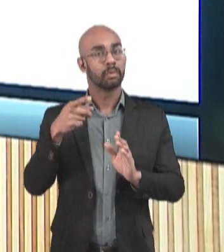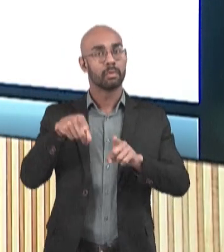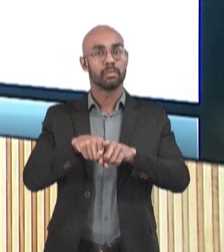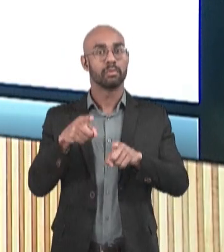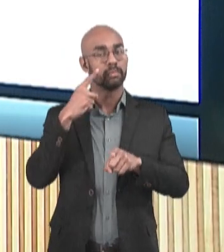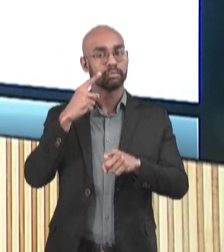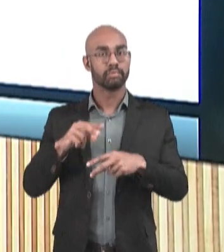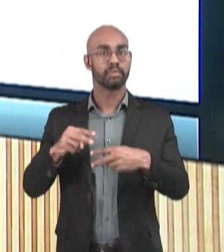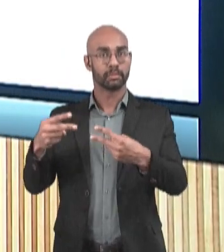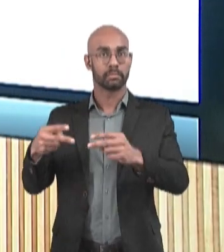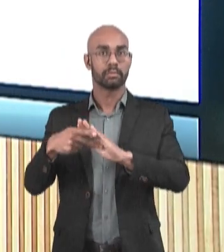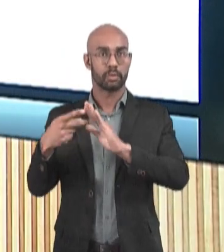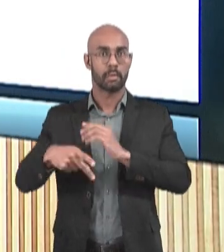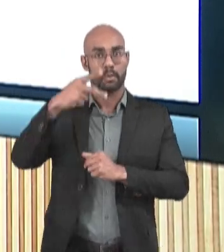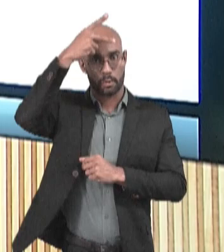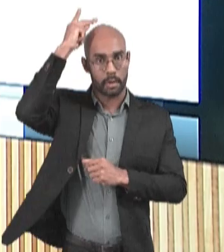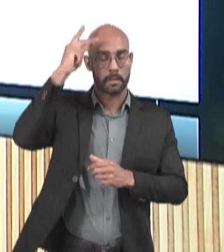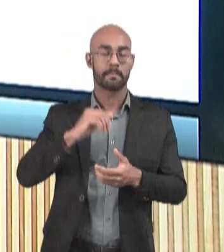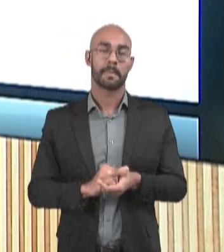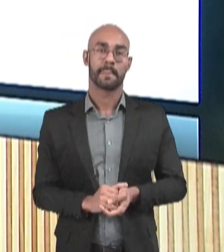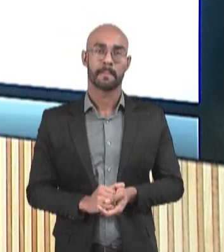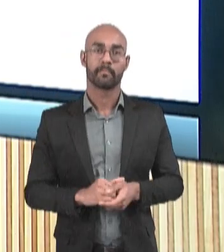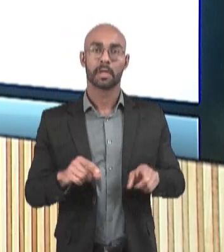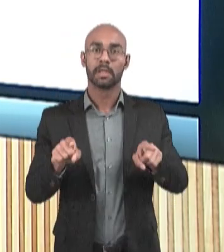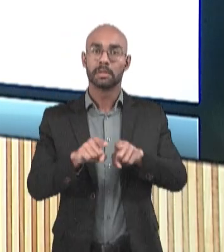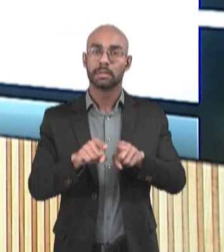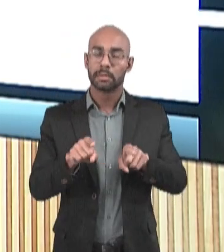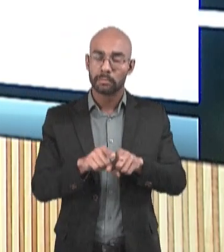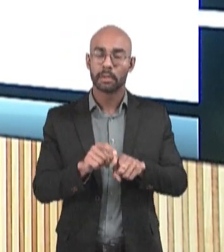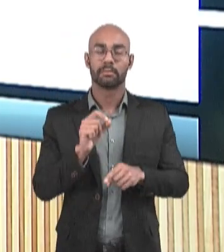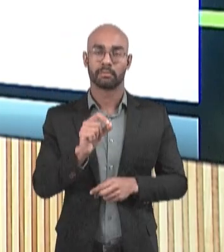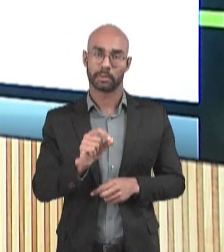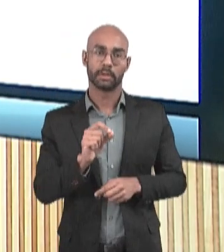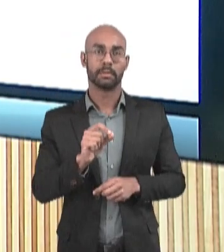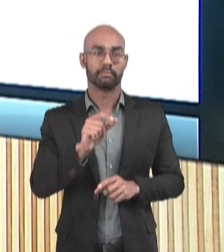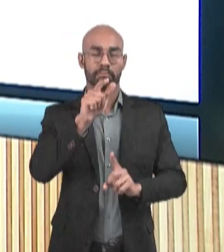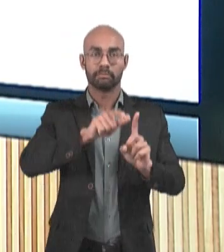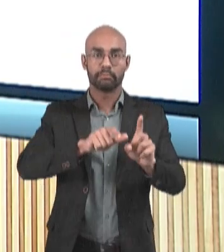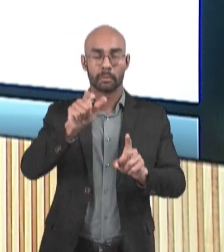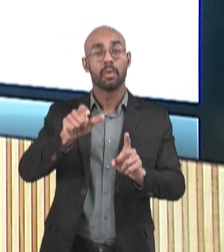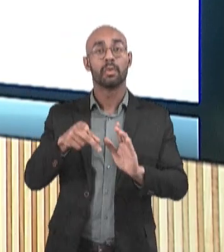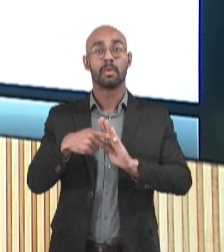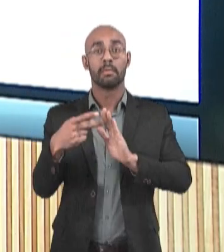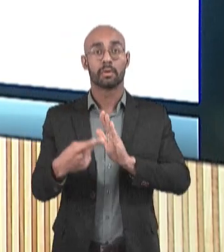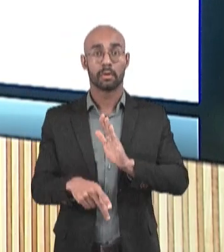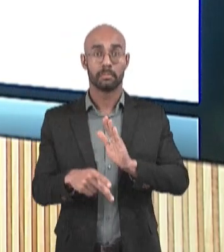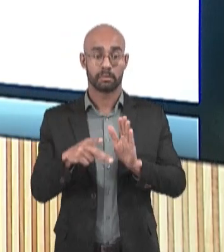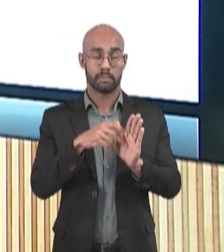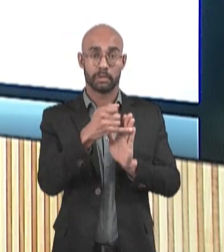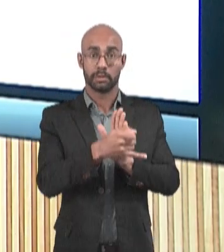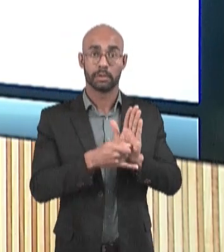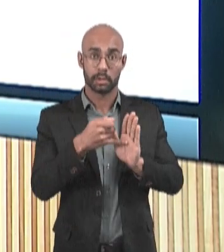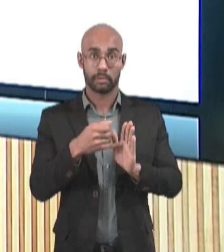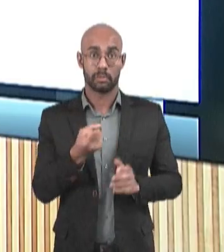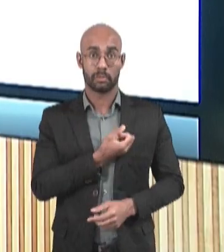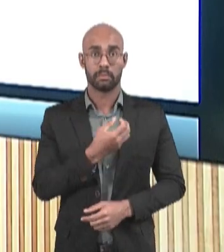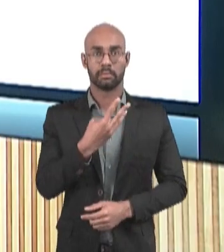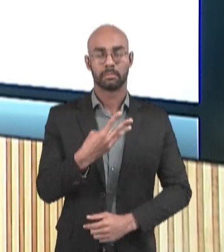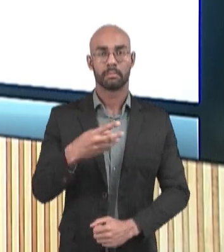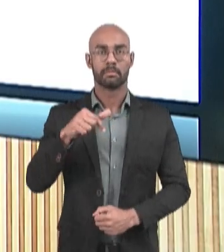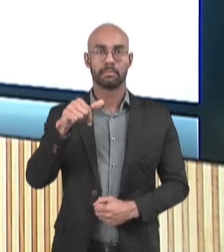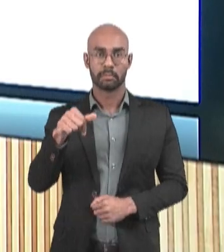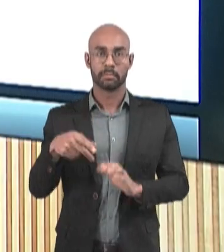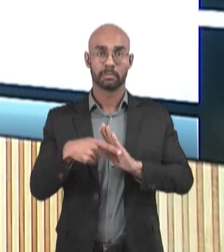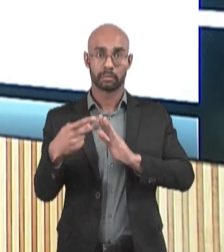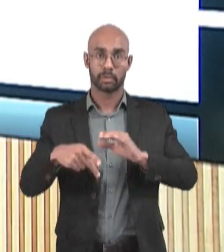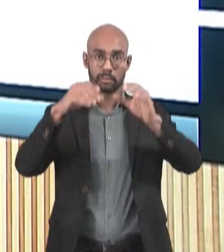deputado Paulo Correia. Já concedendo comenda de mérito legislativo, nós temos o projeto de resolução de número 37, de autoria